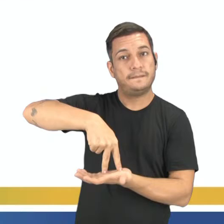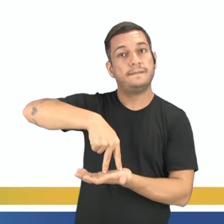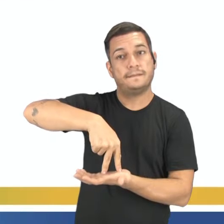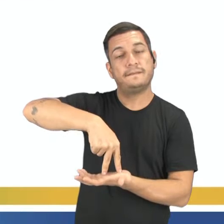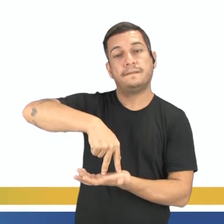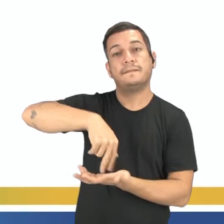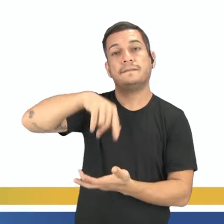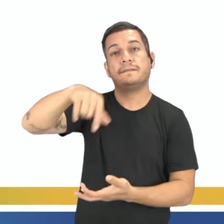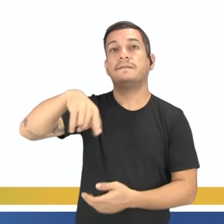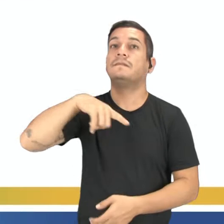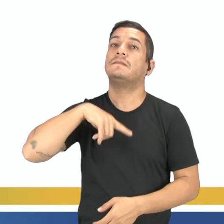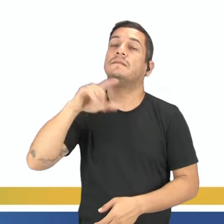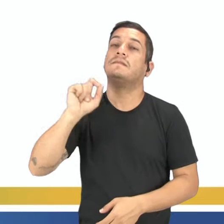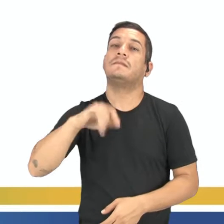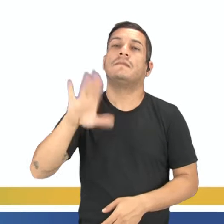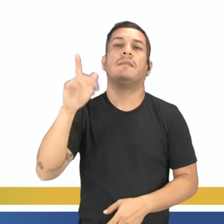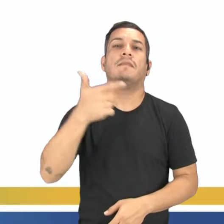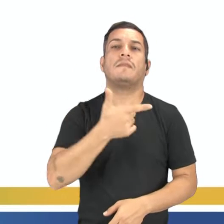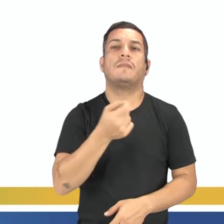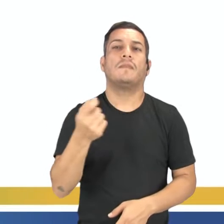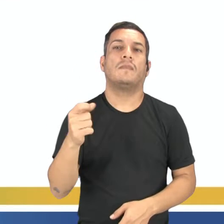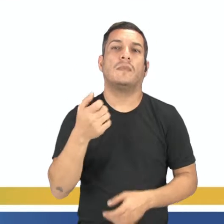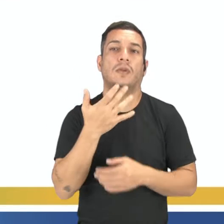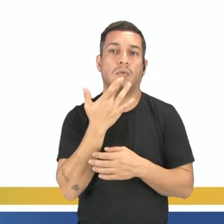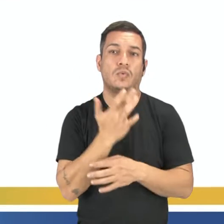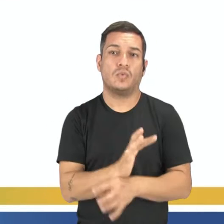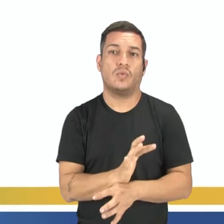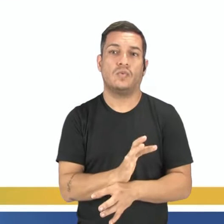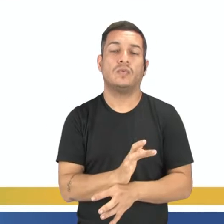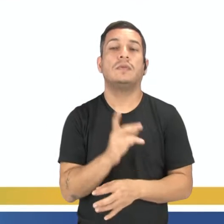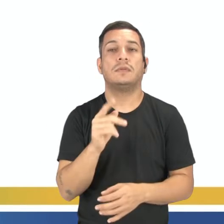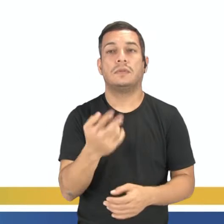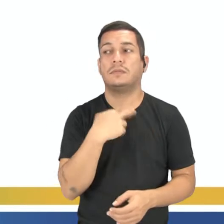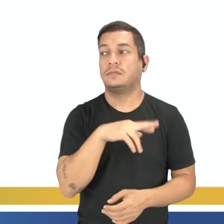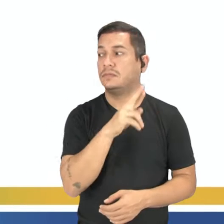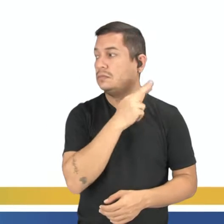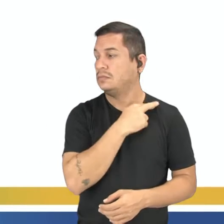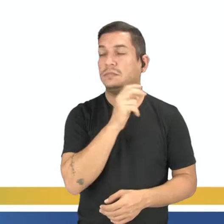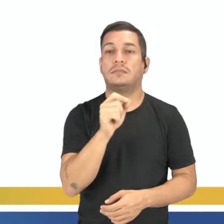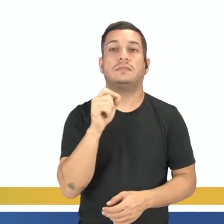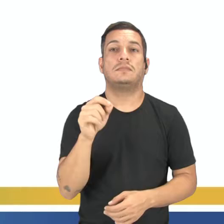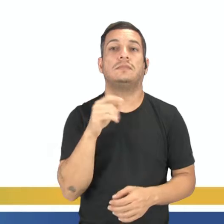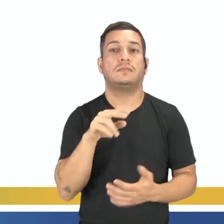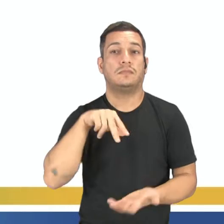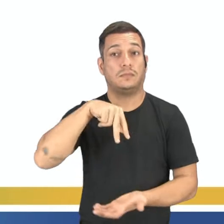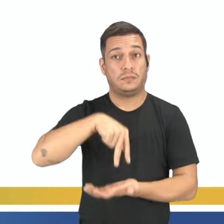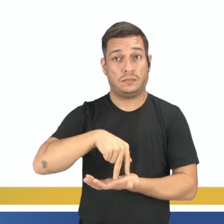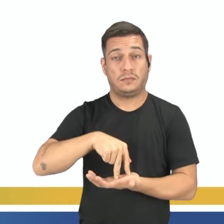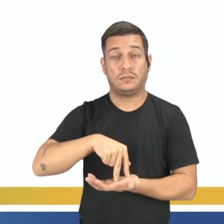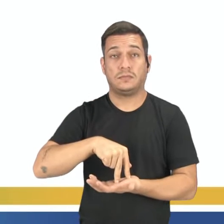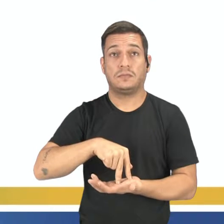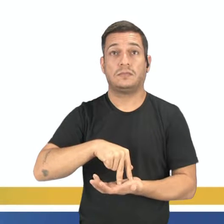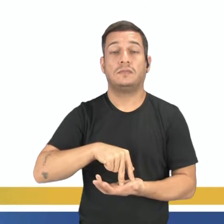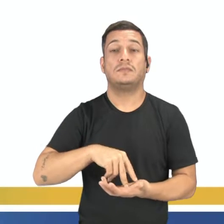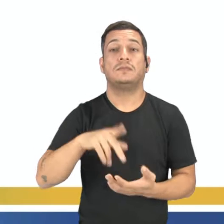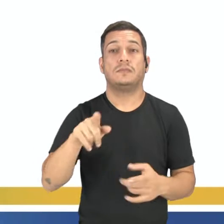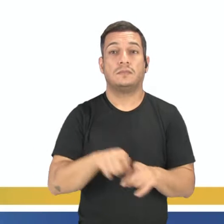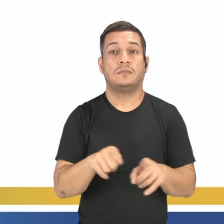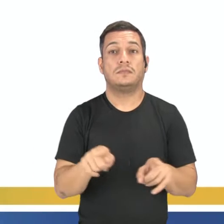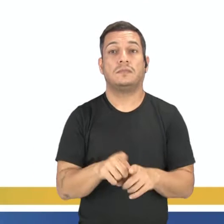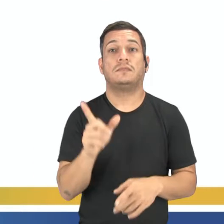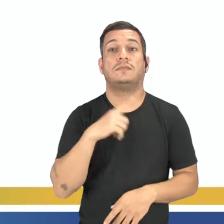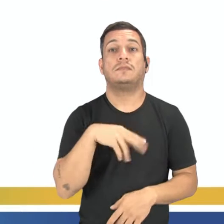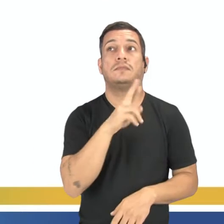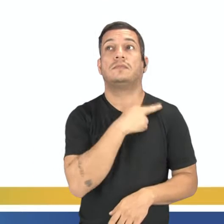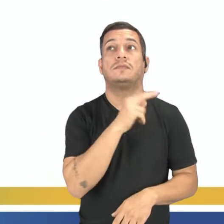que é composto por mais de 200 ossos. Além dessa função específica de sustentação do nosso organismo, ele também tem